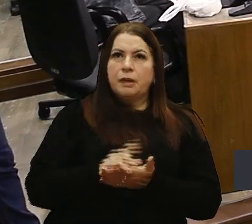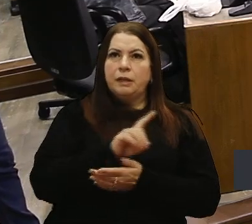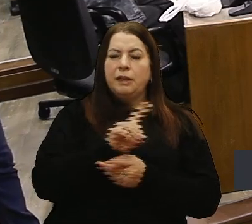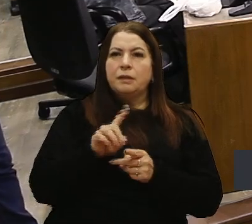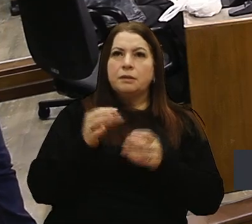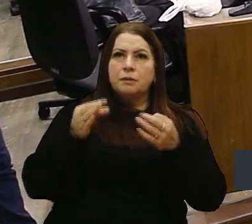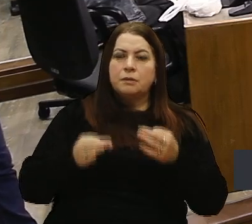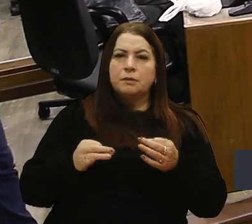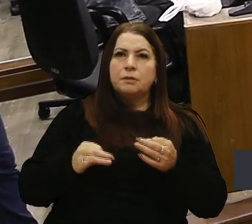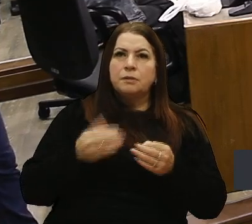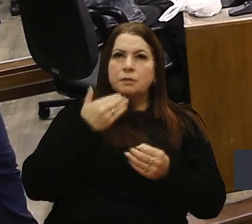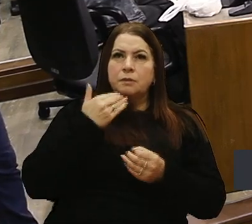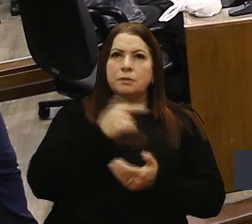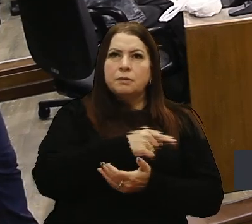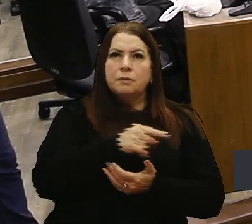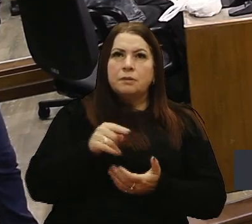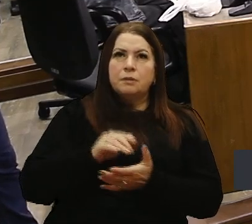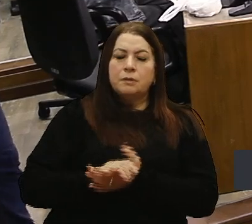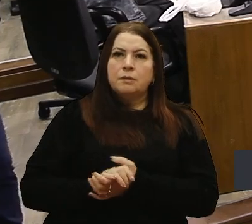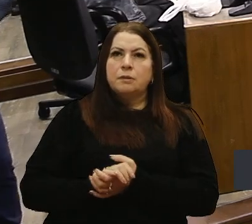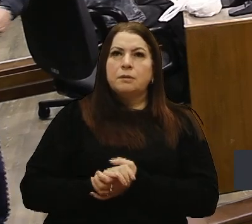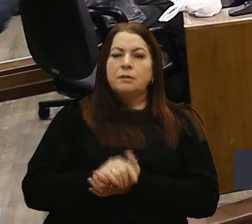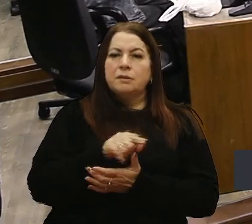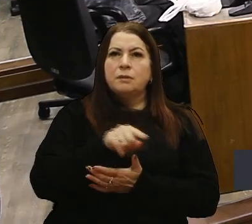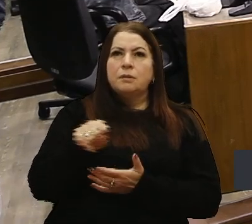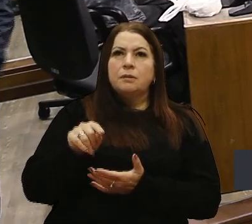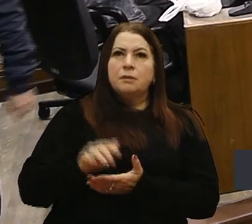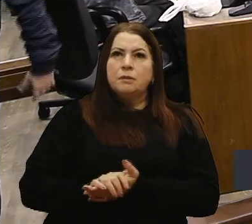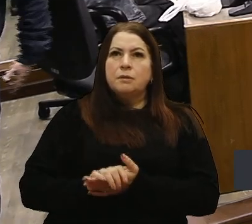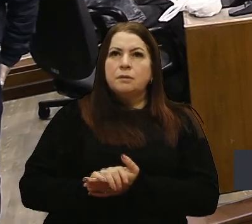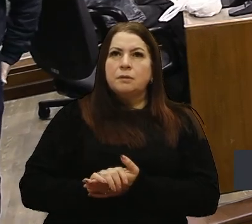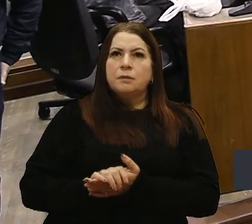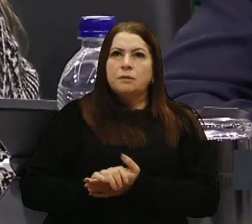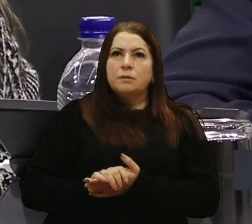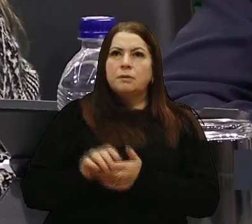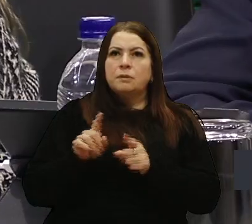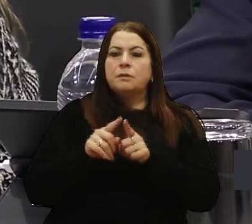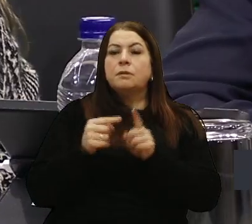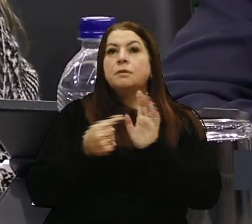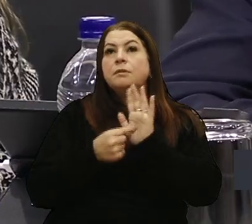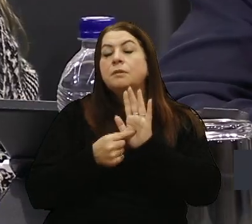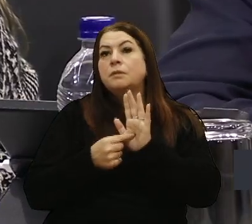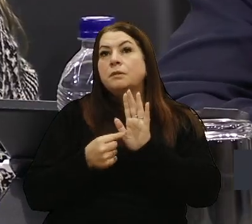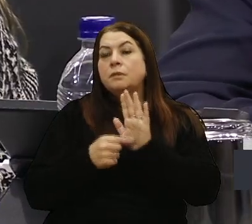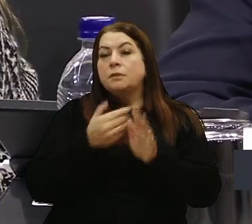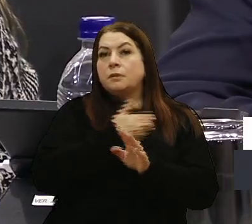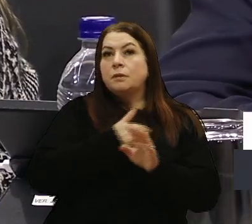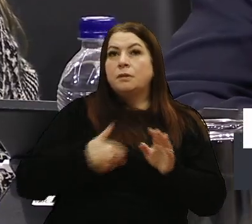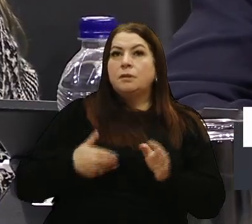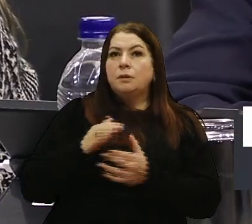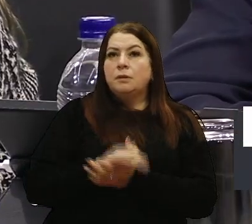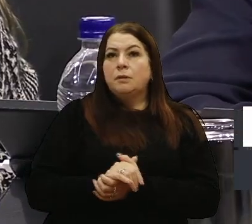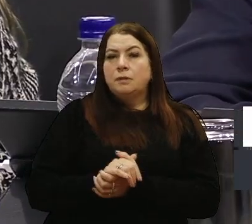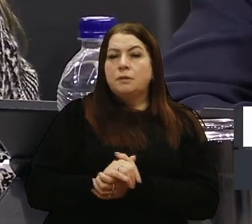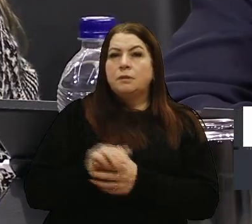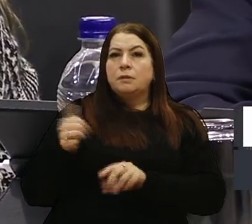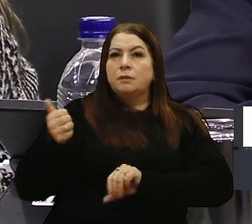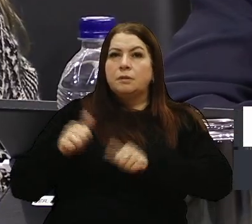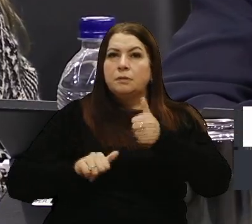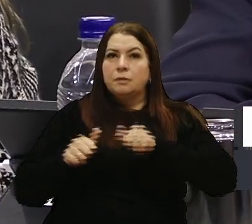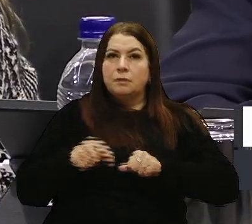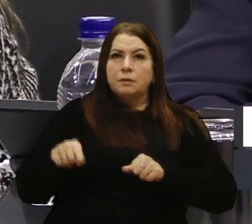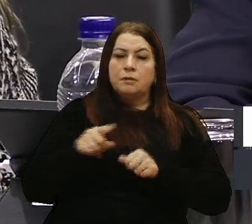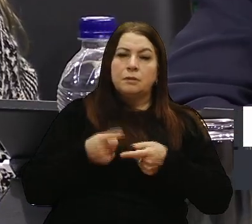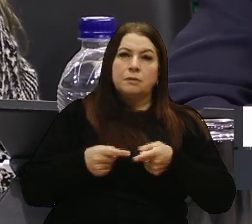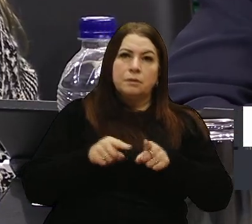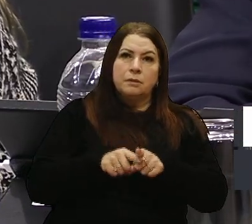certeza, somos favoráveis, sim, quando se trata de saúde, e saúde tem que ser pública e com qualidade. A gente é